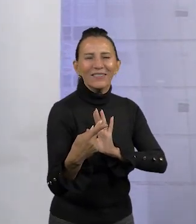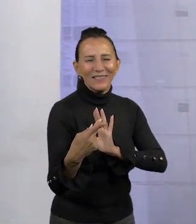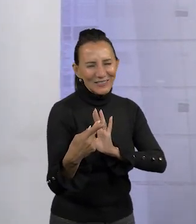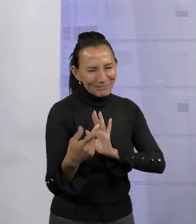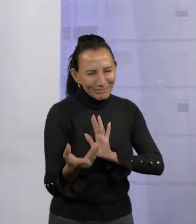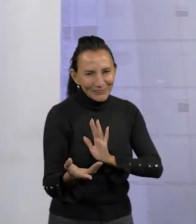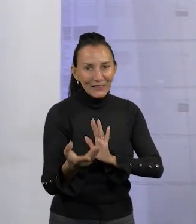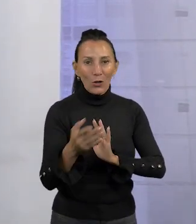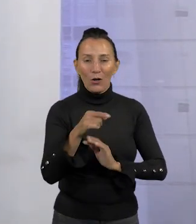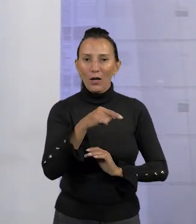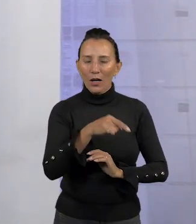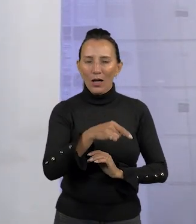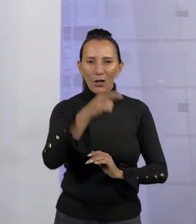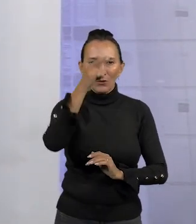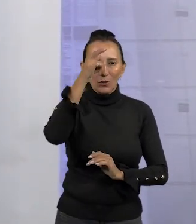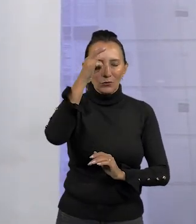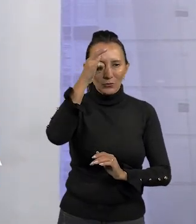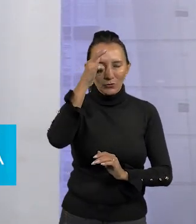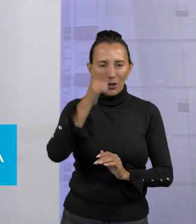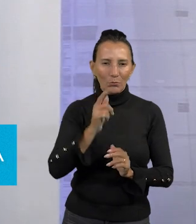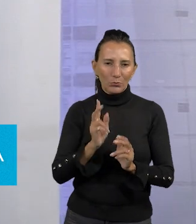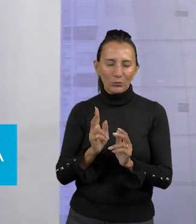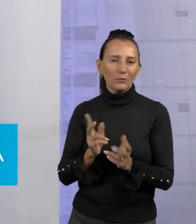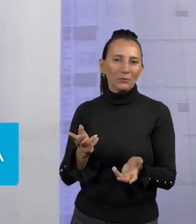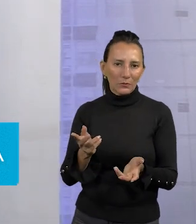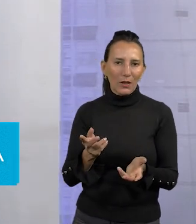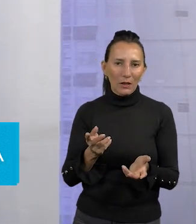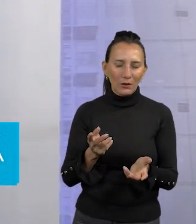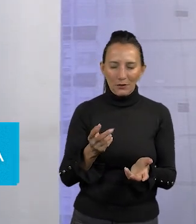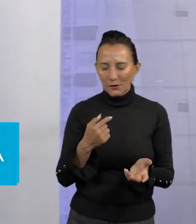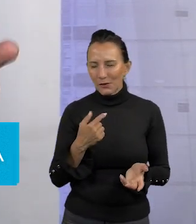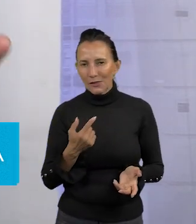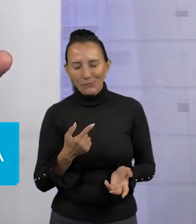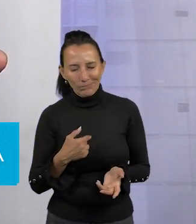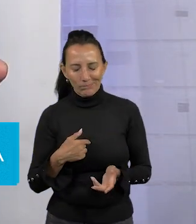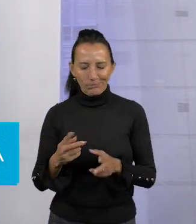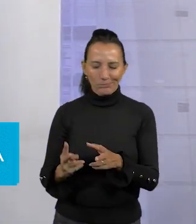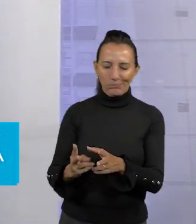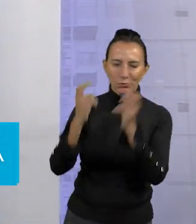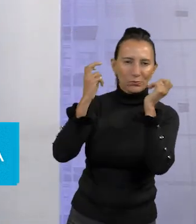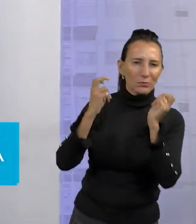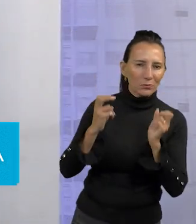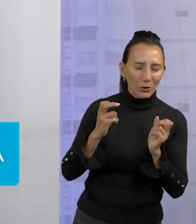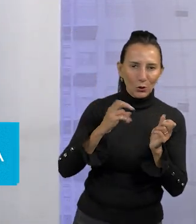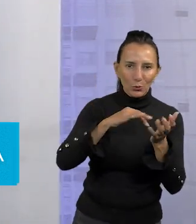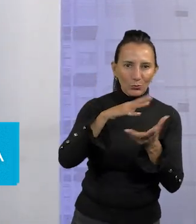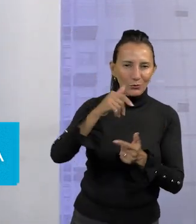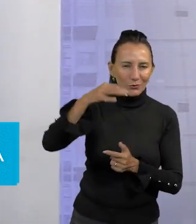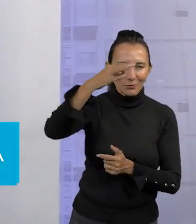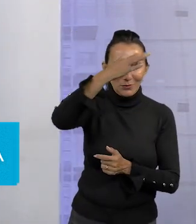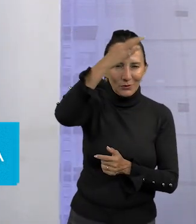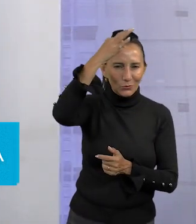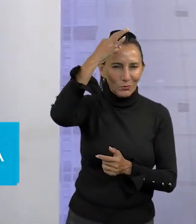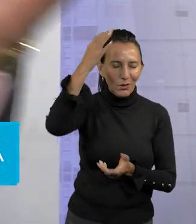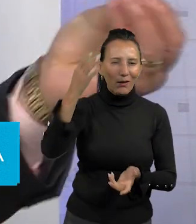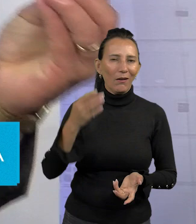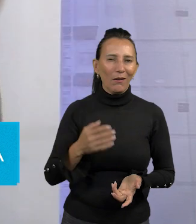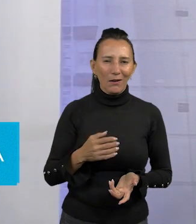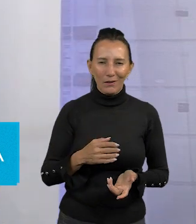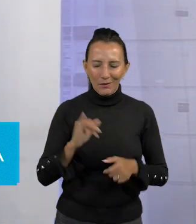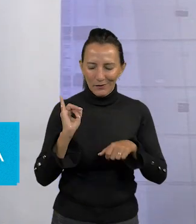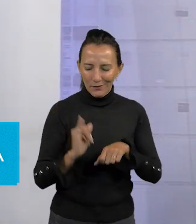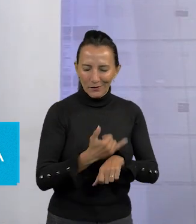que que não deveria isso automaticamente promove no mundo espiritual eh argumentos